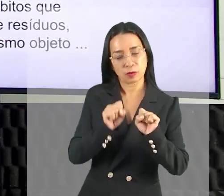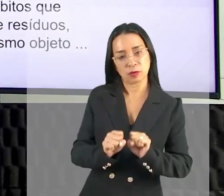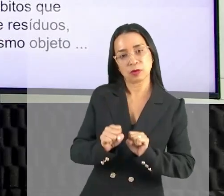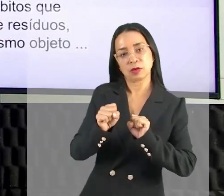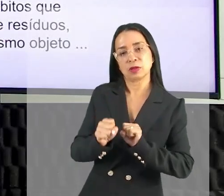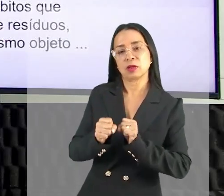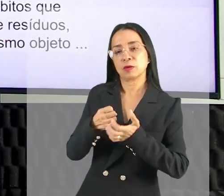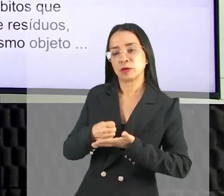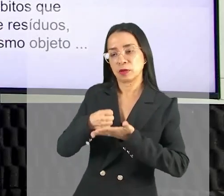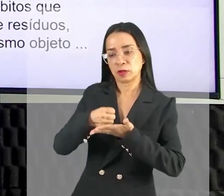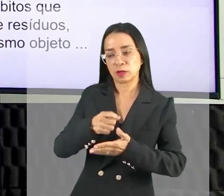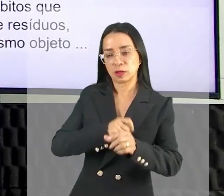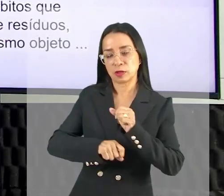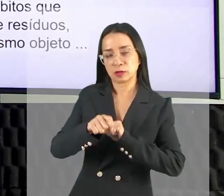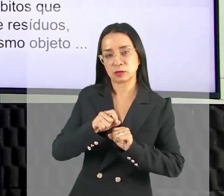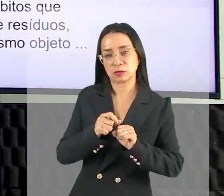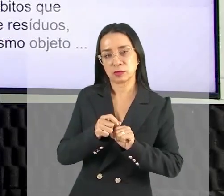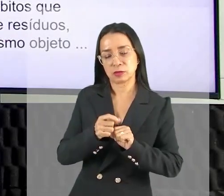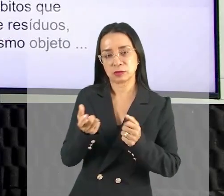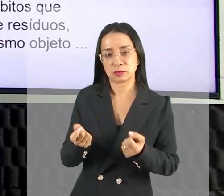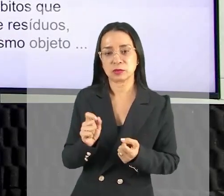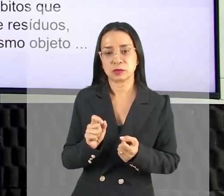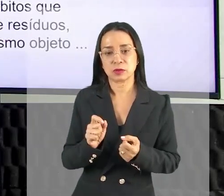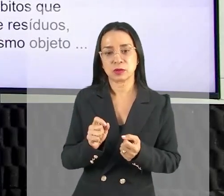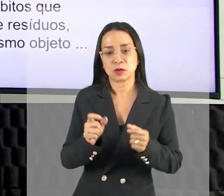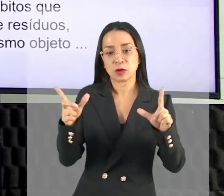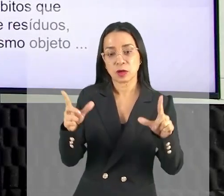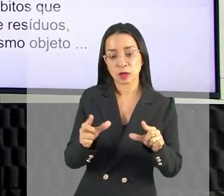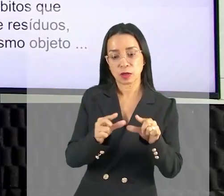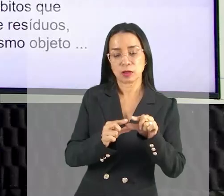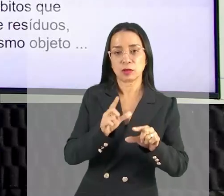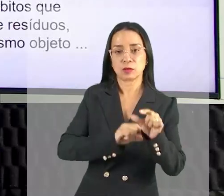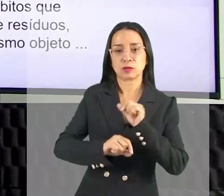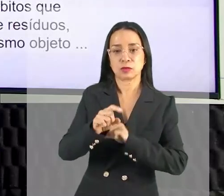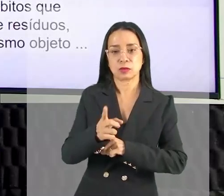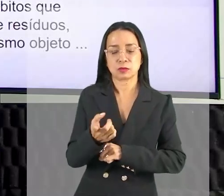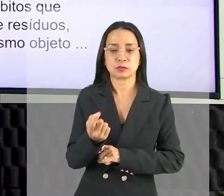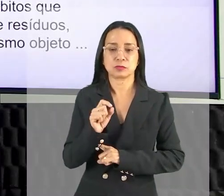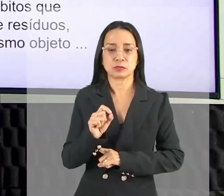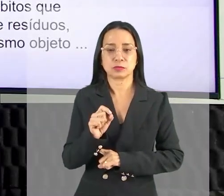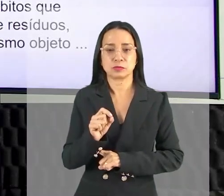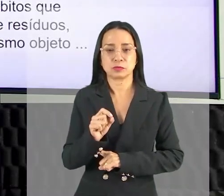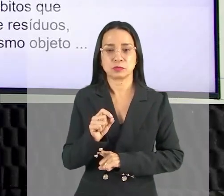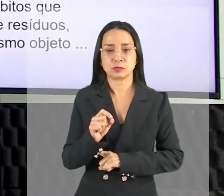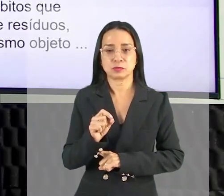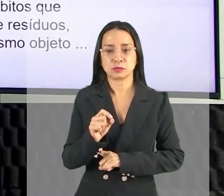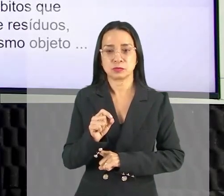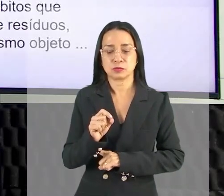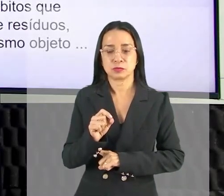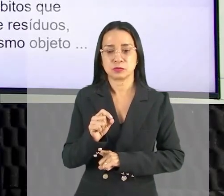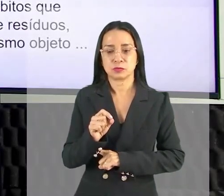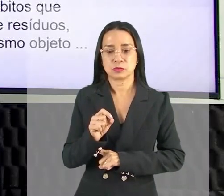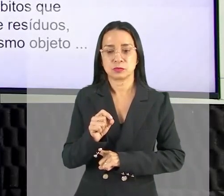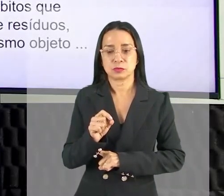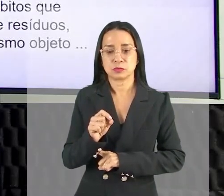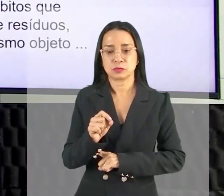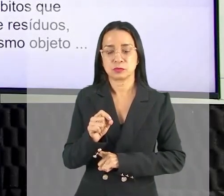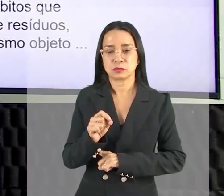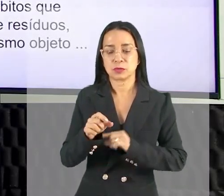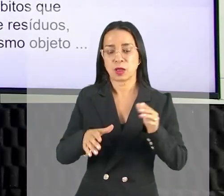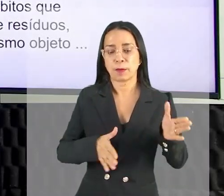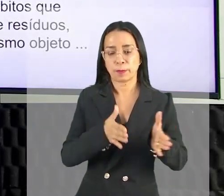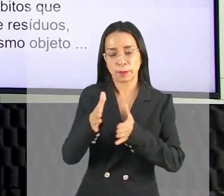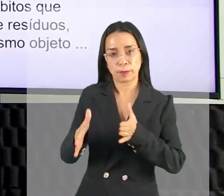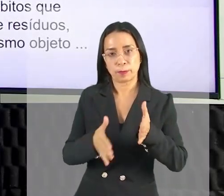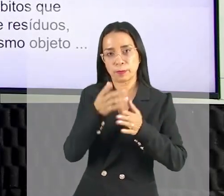para contribuir com essa diminuição da produção de lixo, né, ou